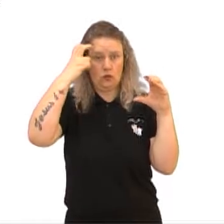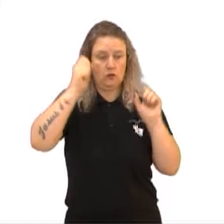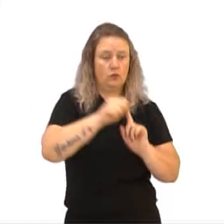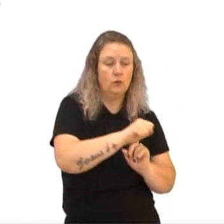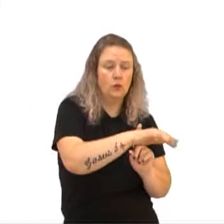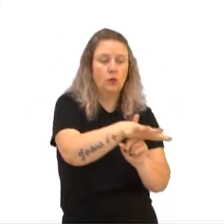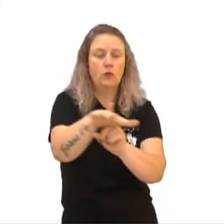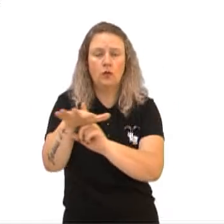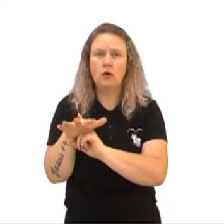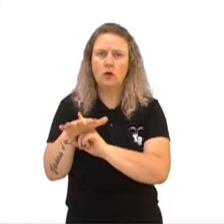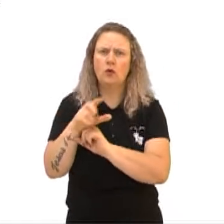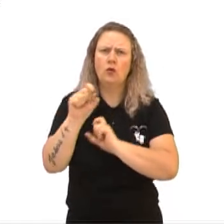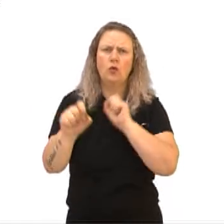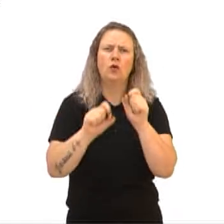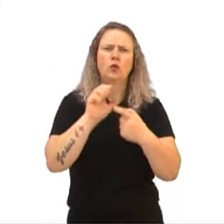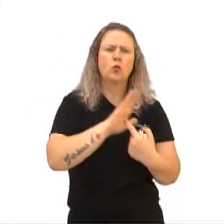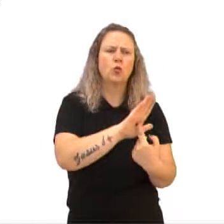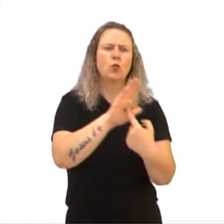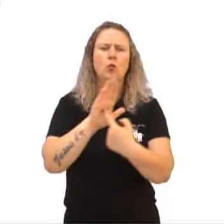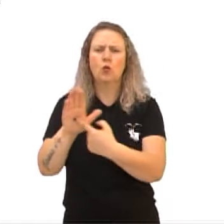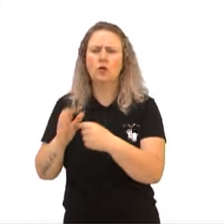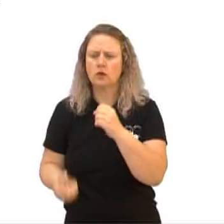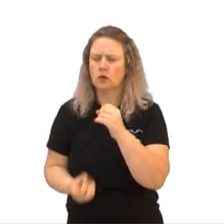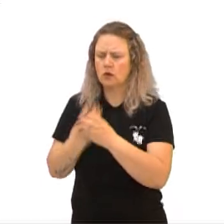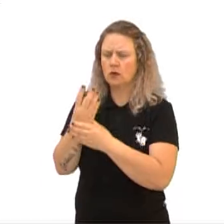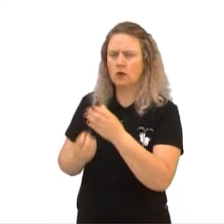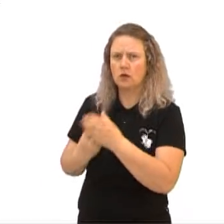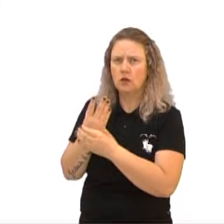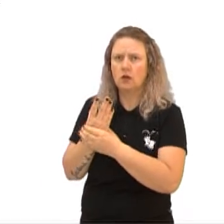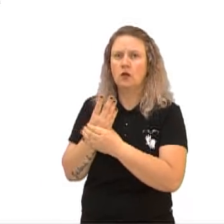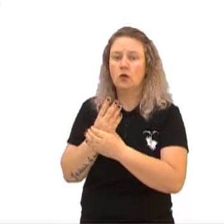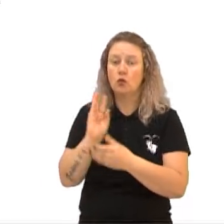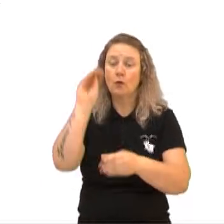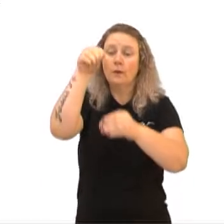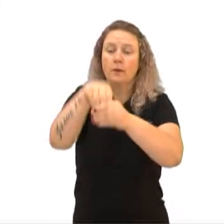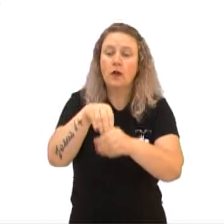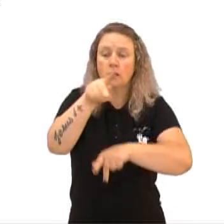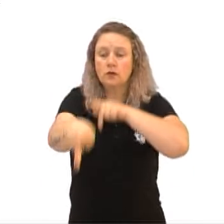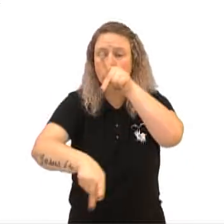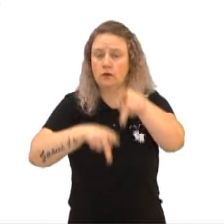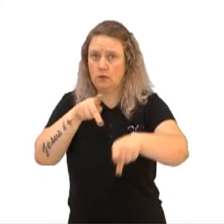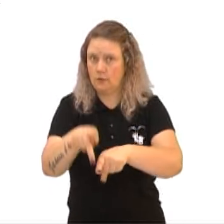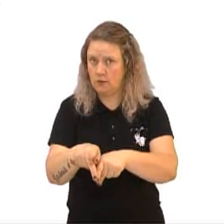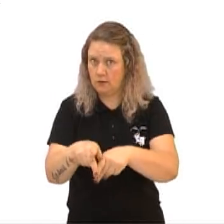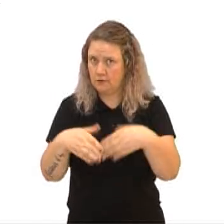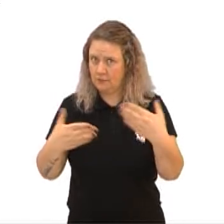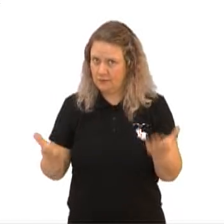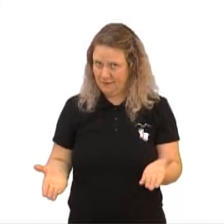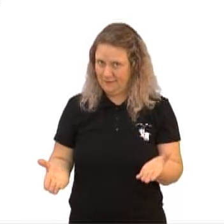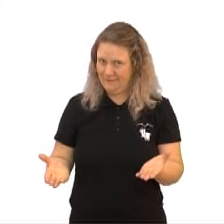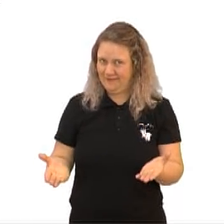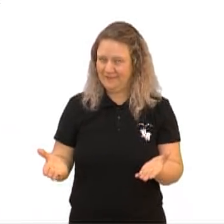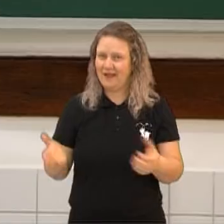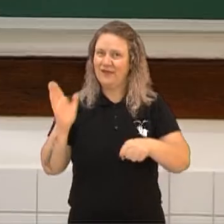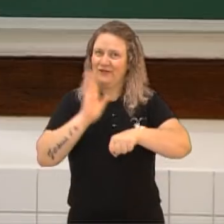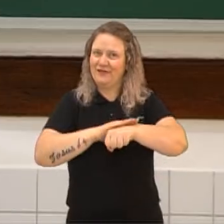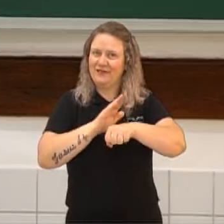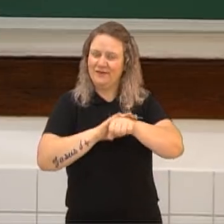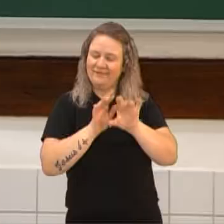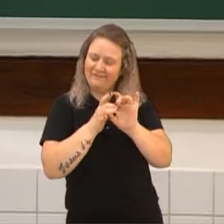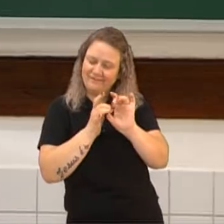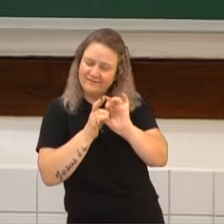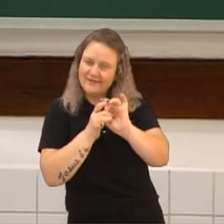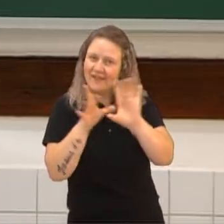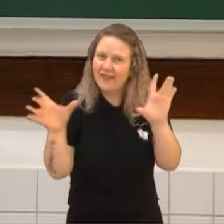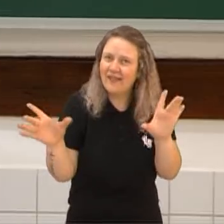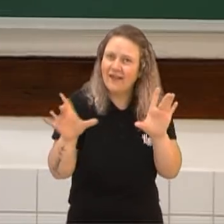ligada a toda a produção nascida e divulgada no seio do povo. Então, vou deixar um tempinho para que vocês possam